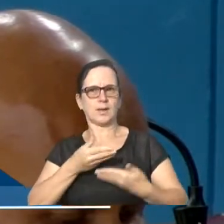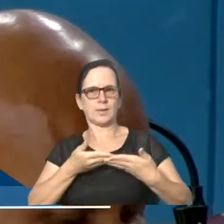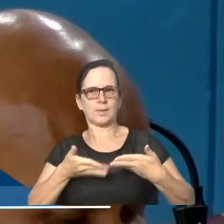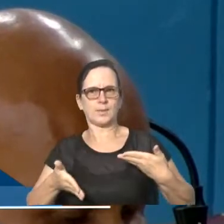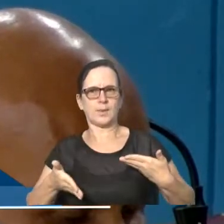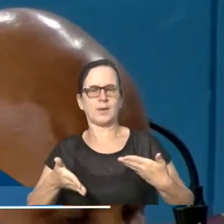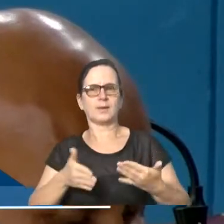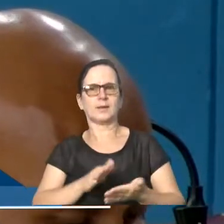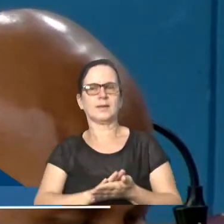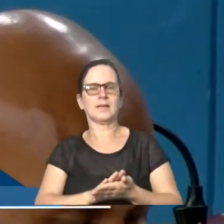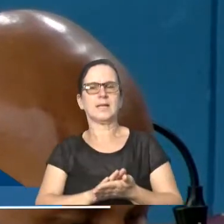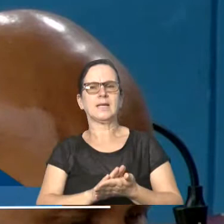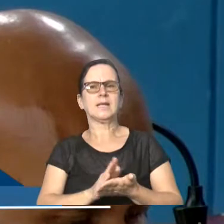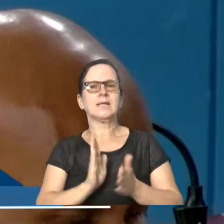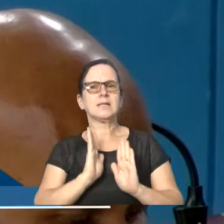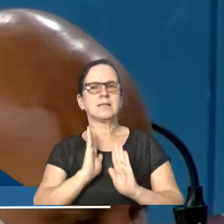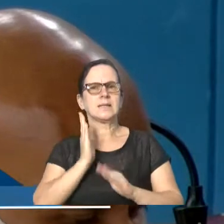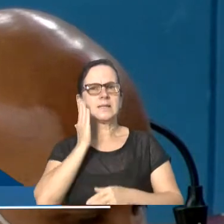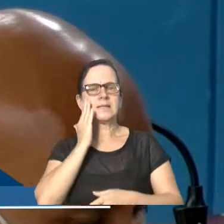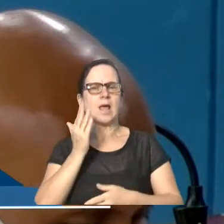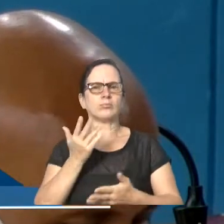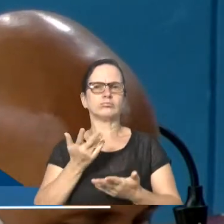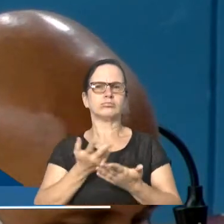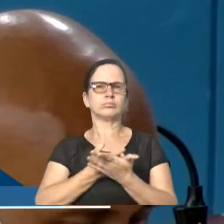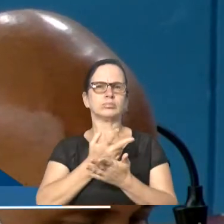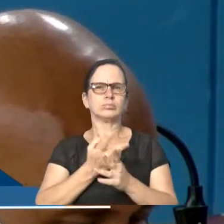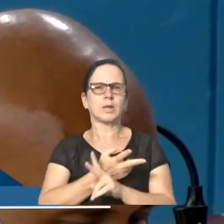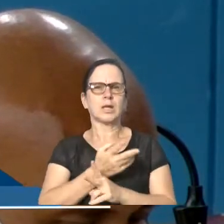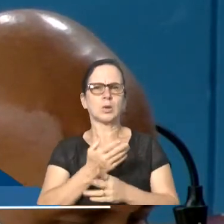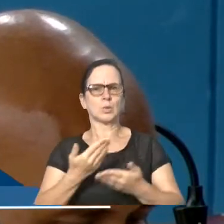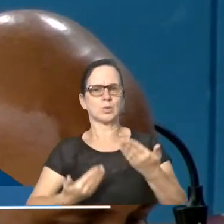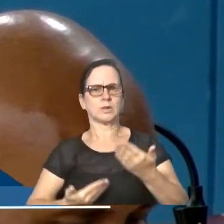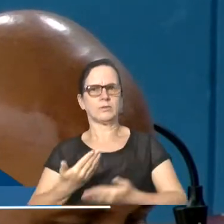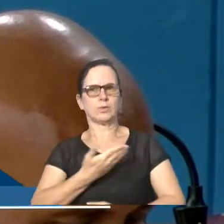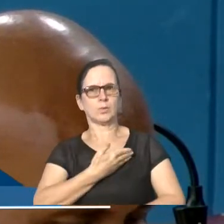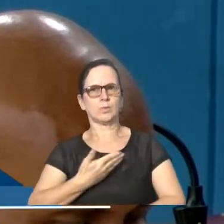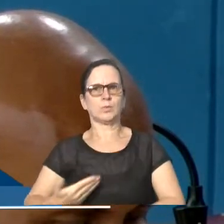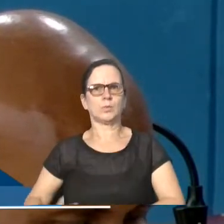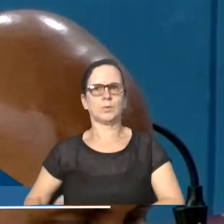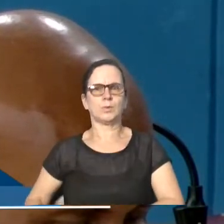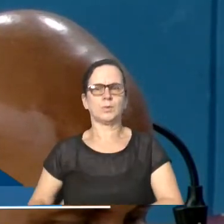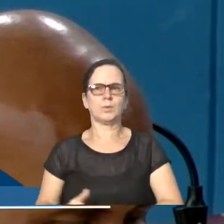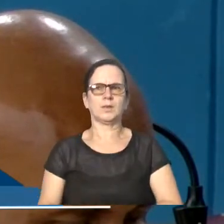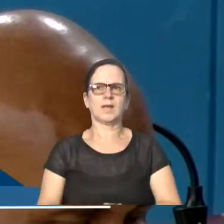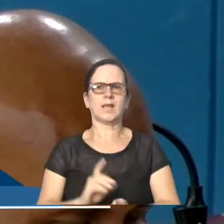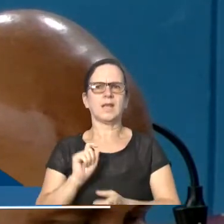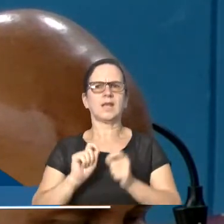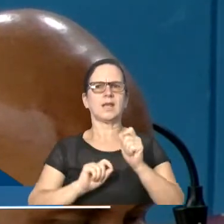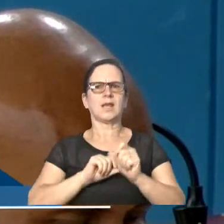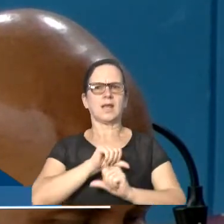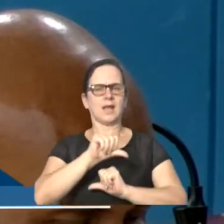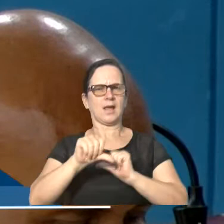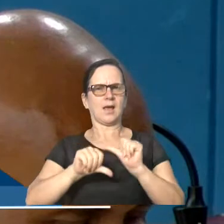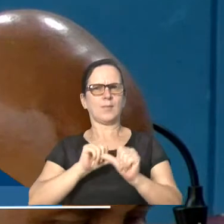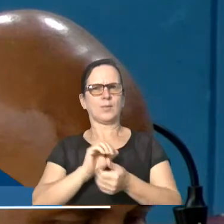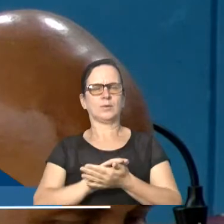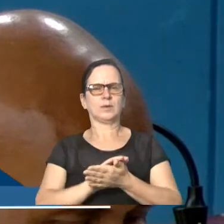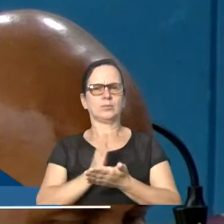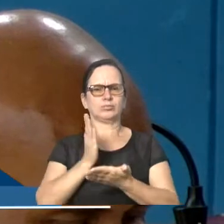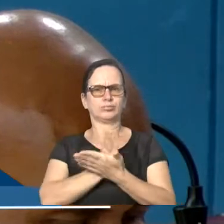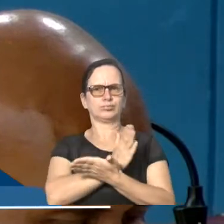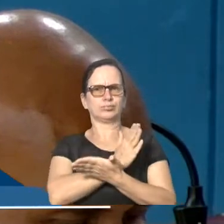do desacerto que existe na vida do servidor público. Ele ainda promoveu o quê? A mudança no cálculo de sexta